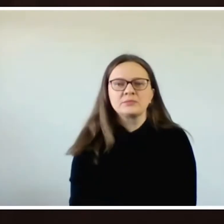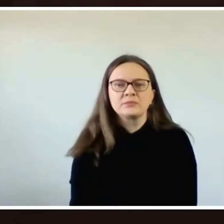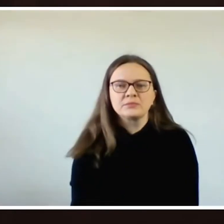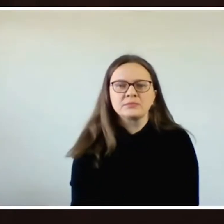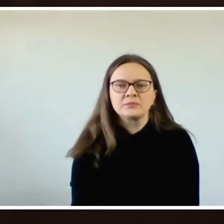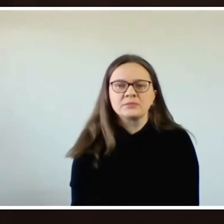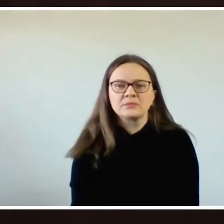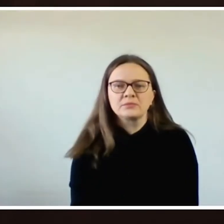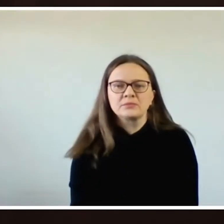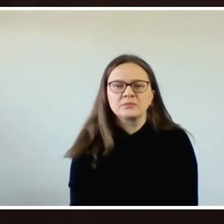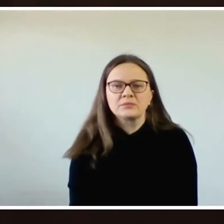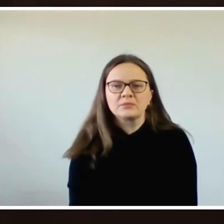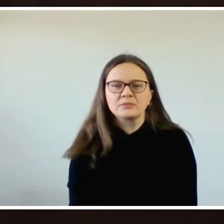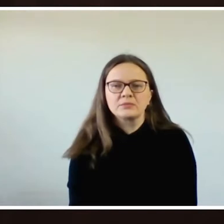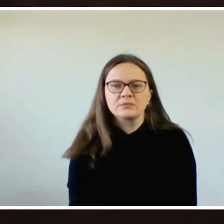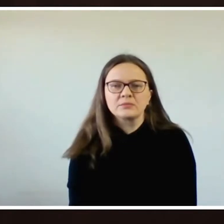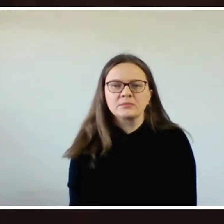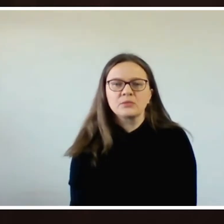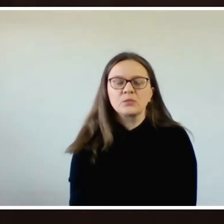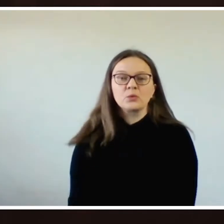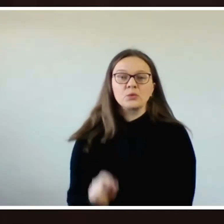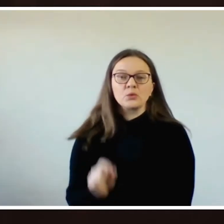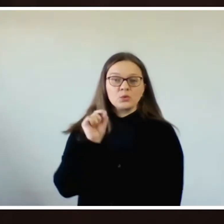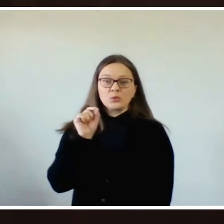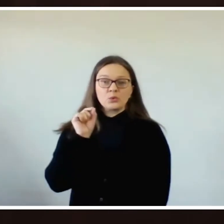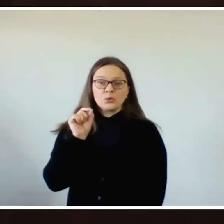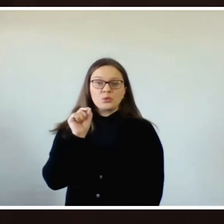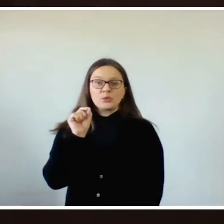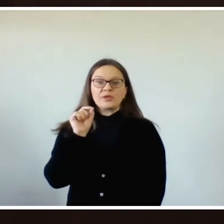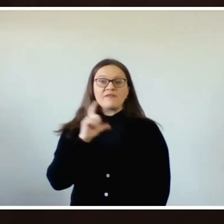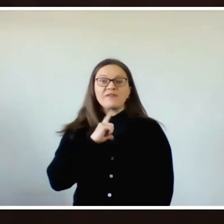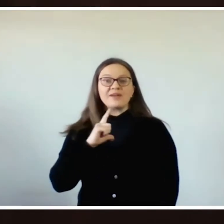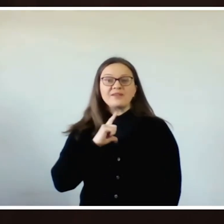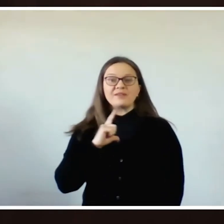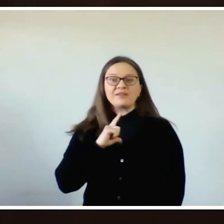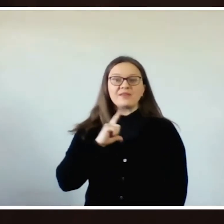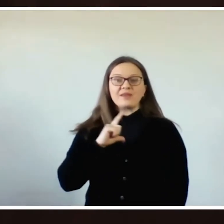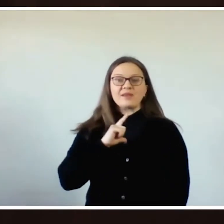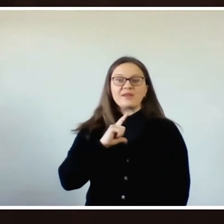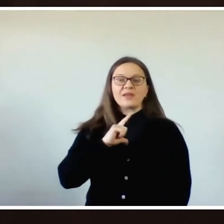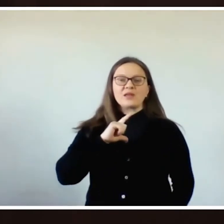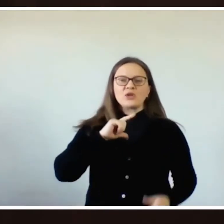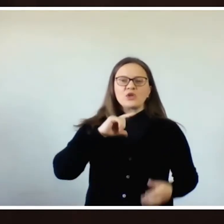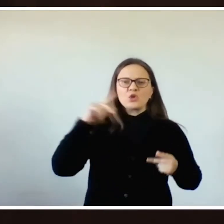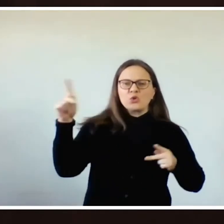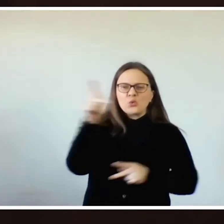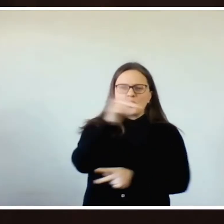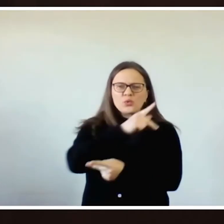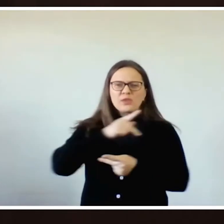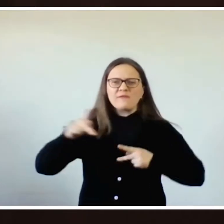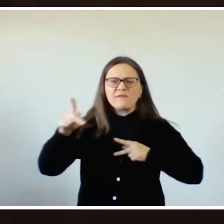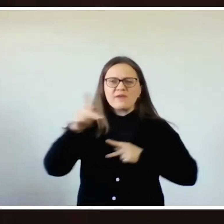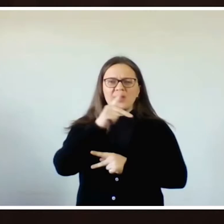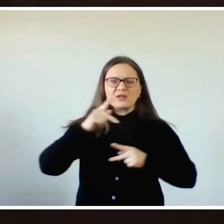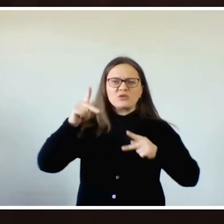E no fim, irmãos, o que vai sobrar é uma entidade nesse universo, uma entidade divina.